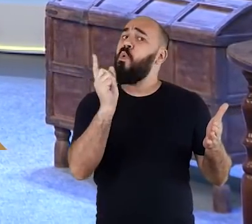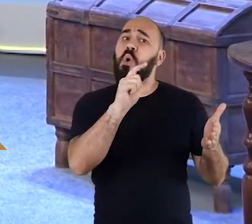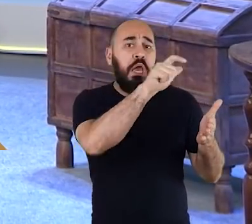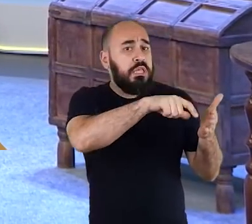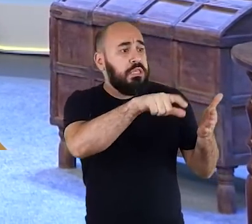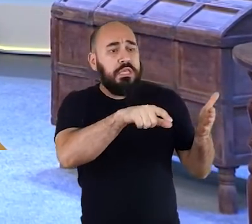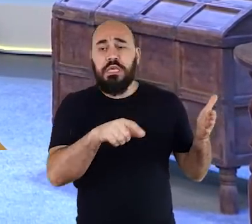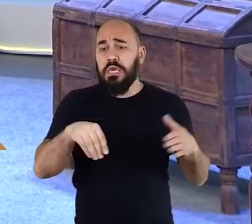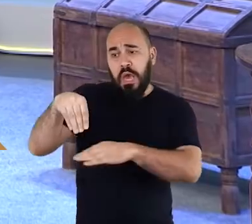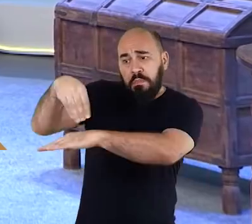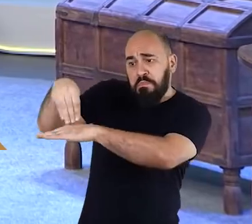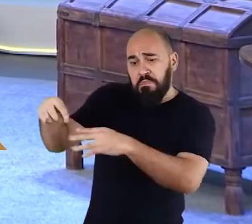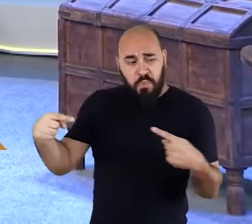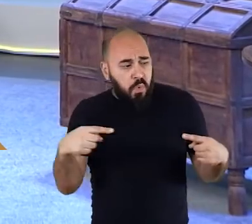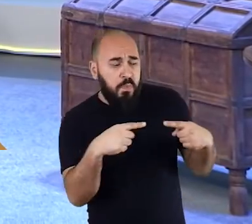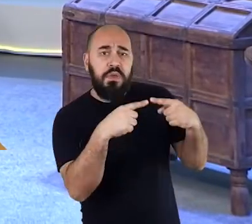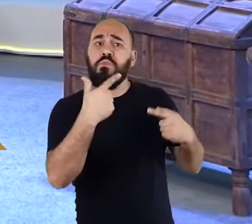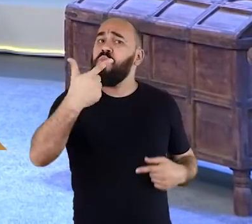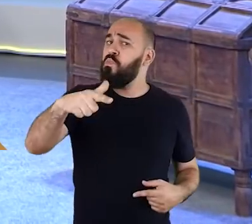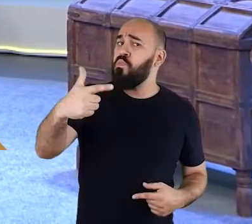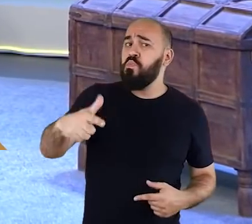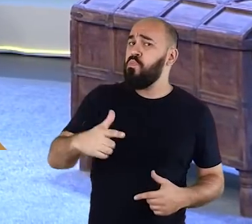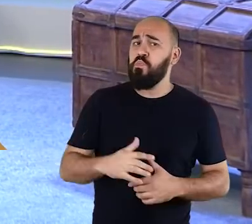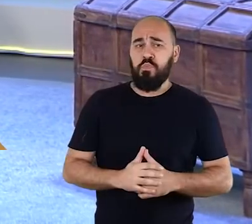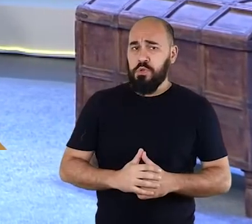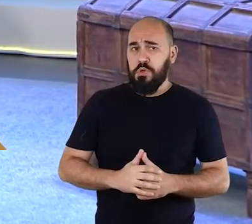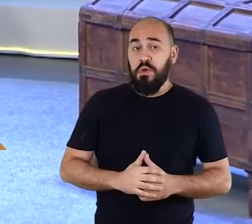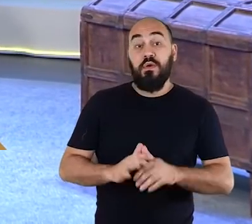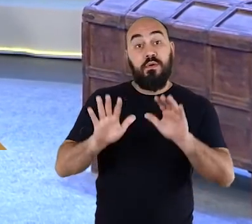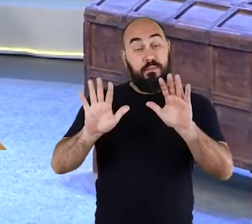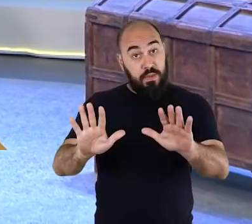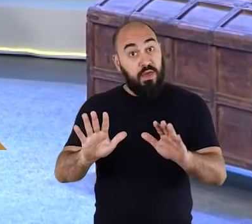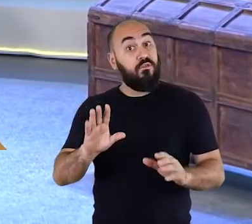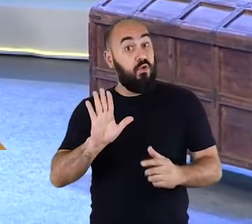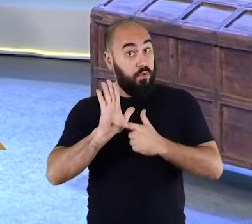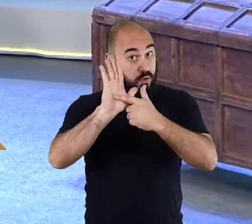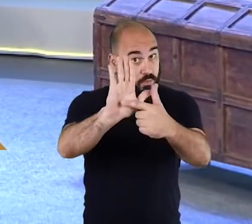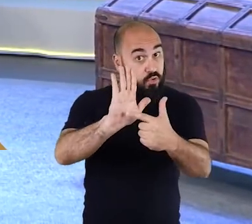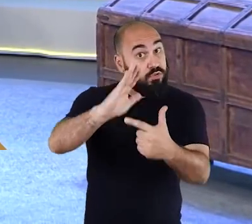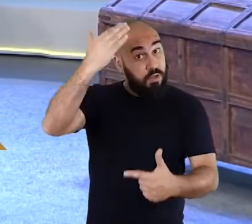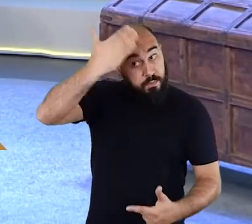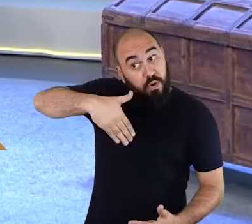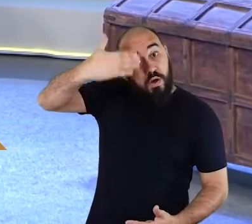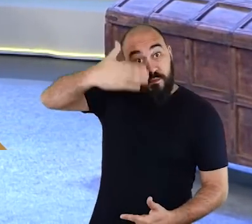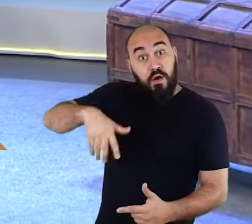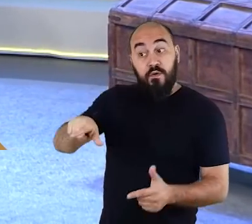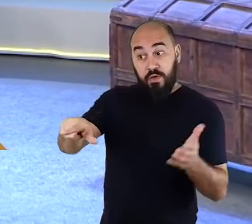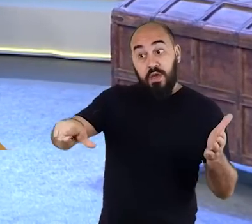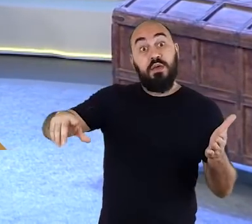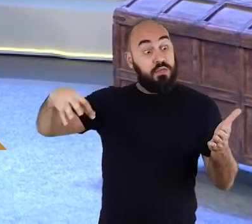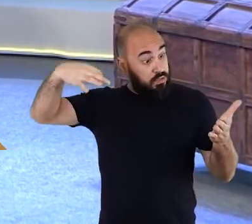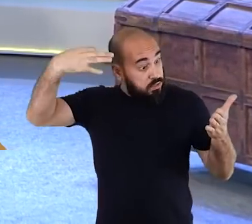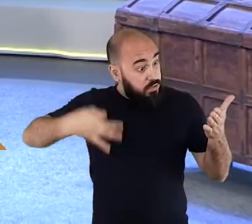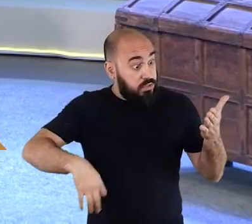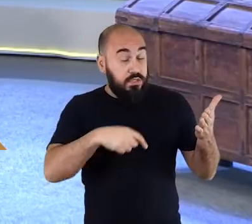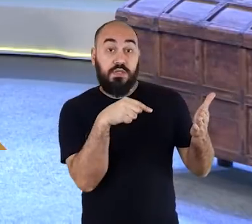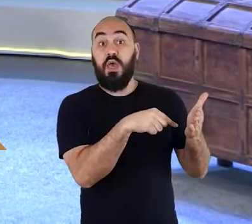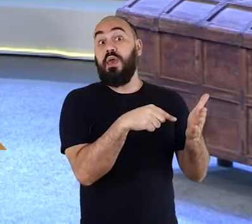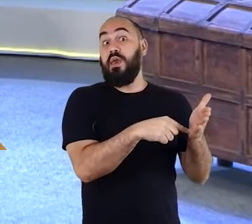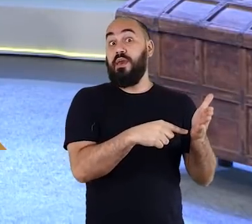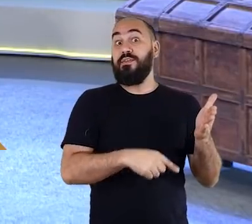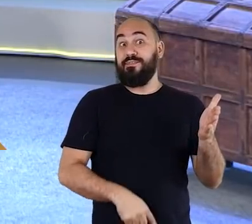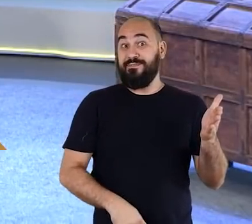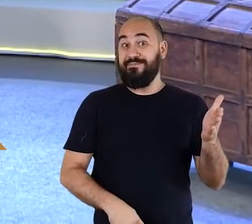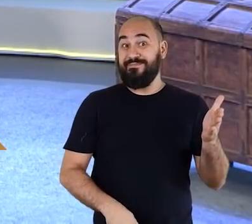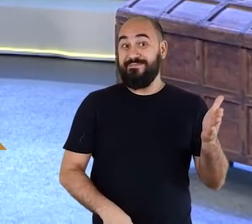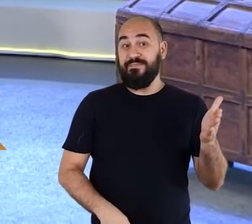fontes extra-bíblicas que não apenas confirmam a existência histórica desses personagens, como eu disse, mencionados na Bíblia,